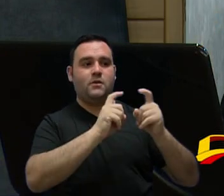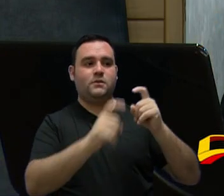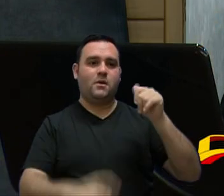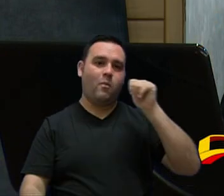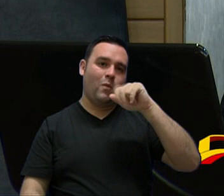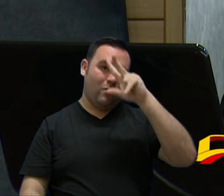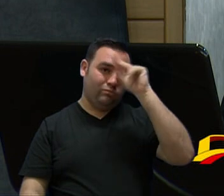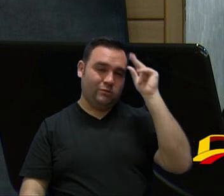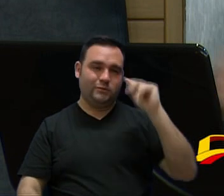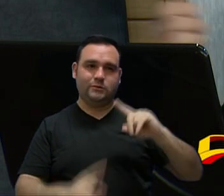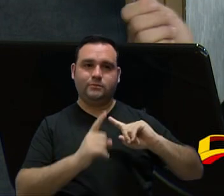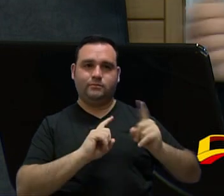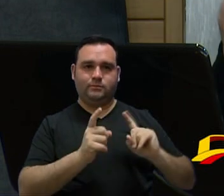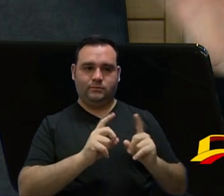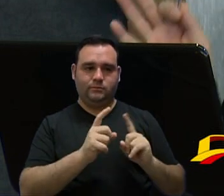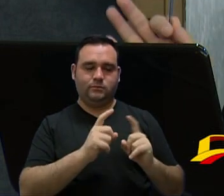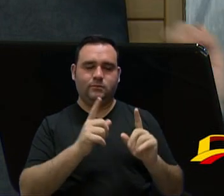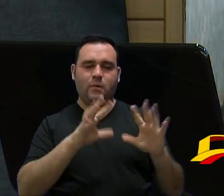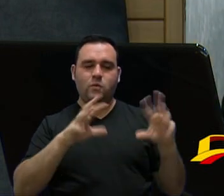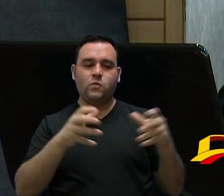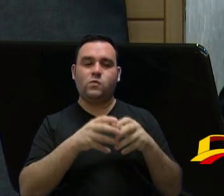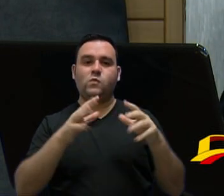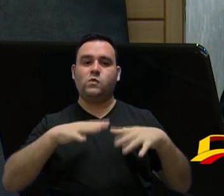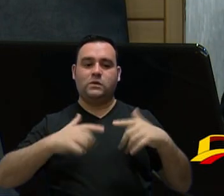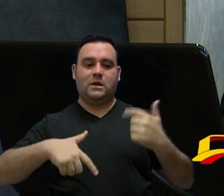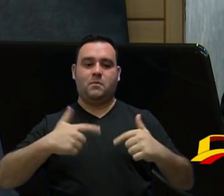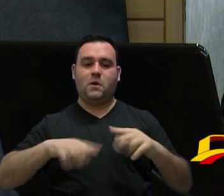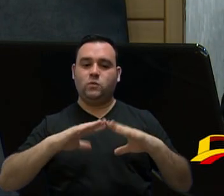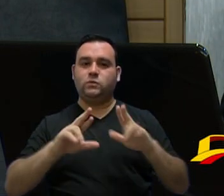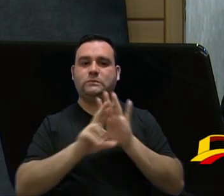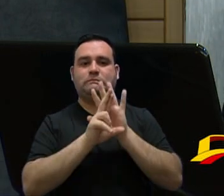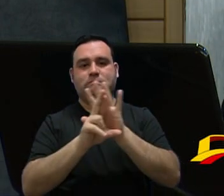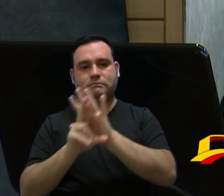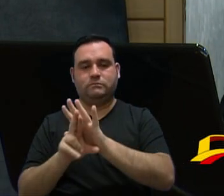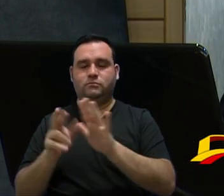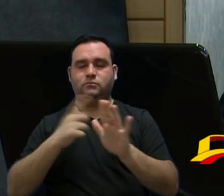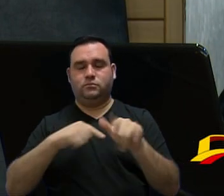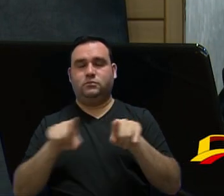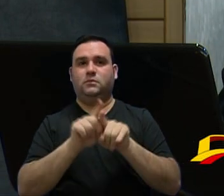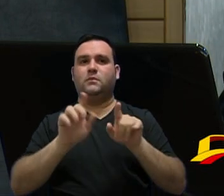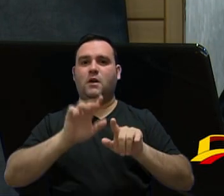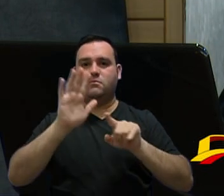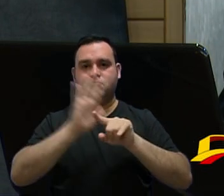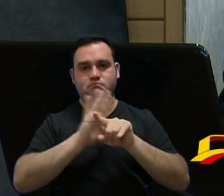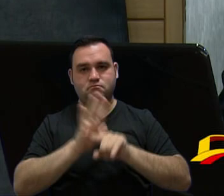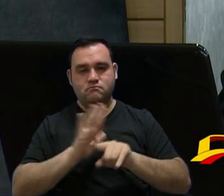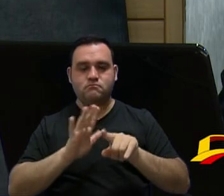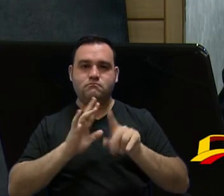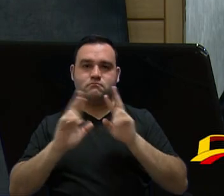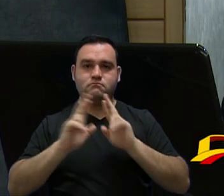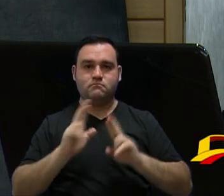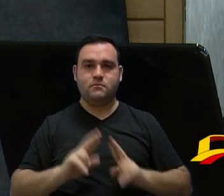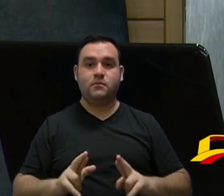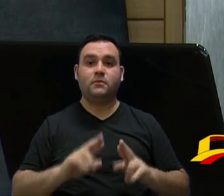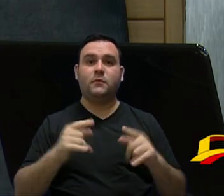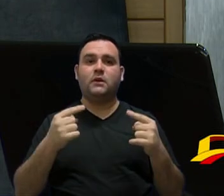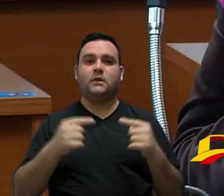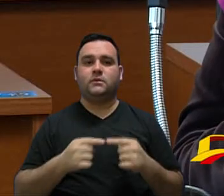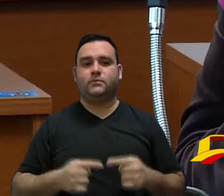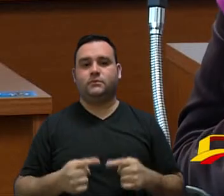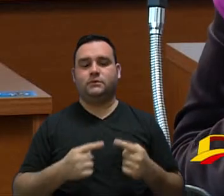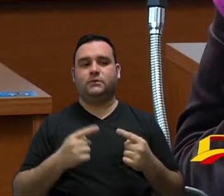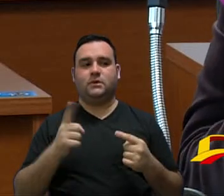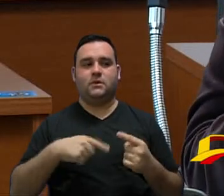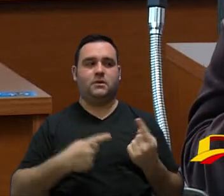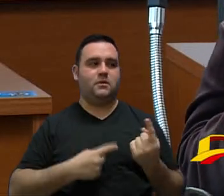na reunião cortar a prefeita mas é toda equipe dele está aqui o representando e respondendo as questões como se trata de